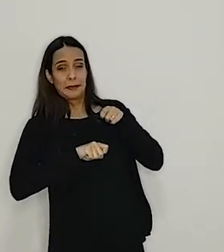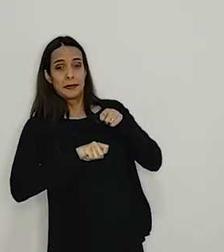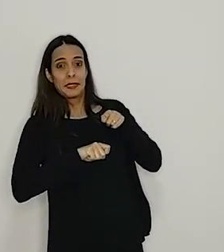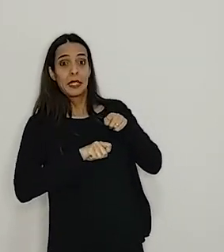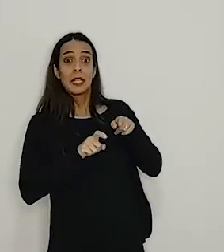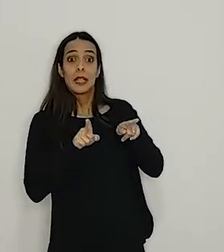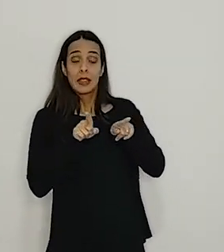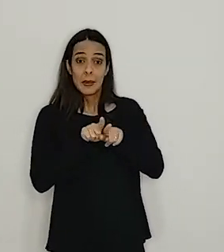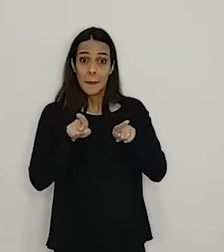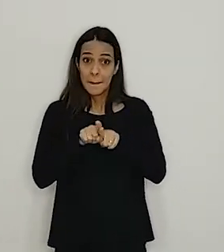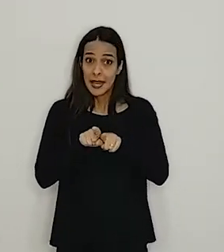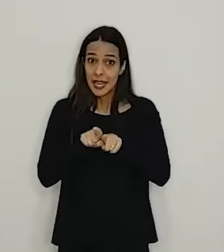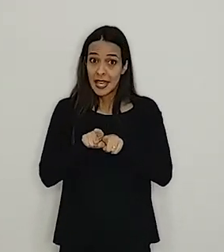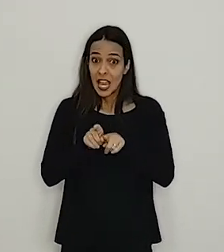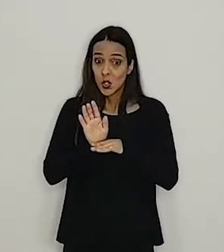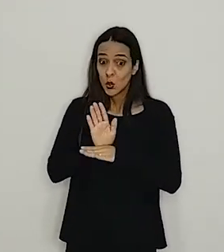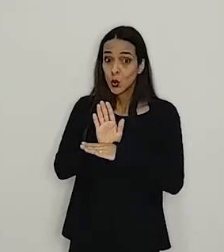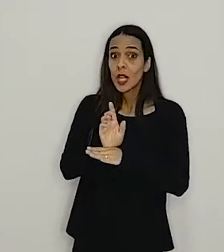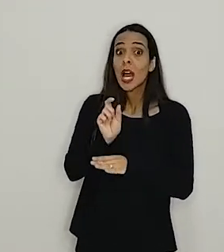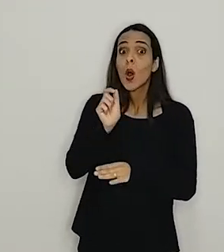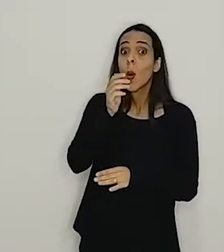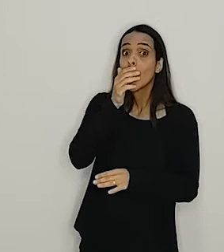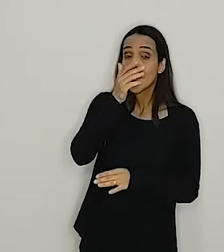acolhimento do abusador.